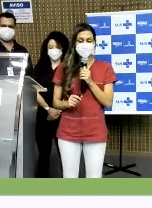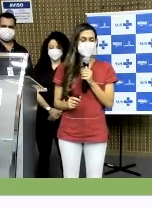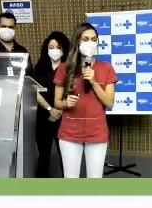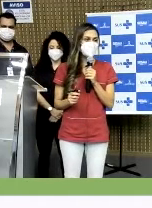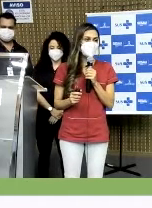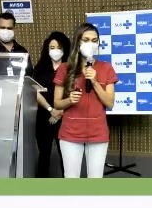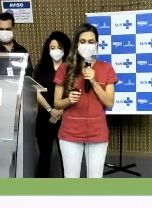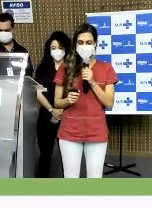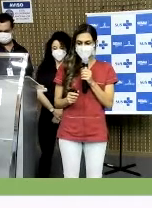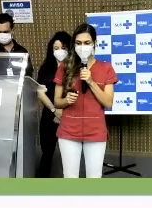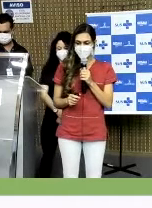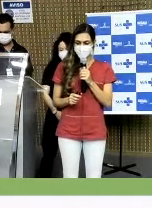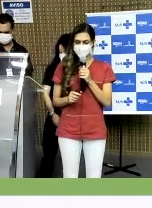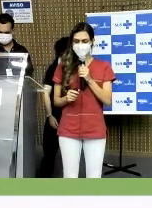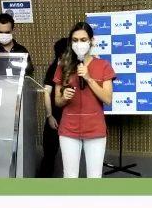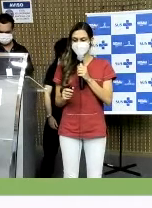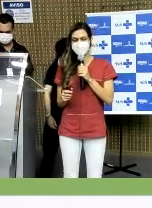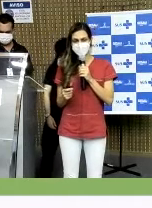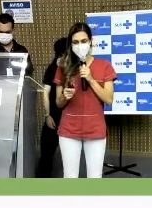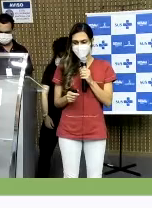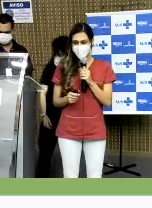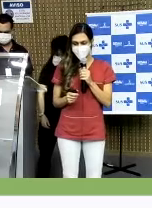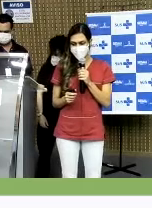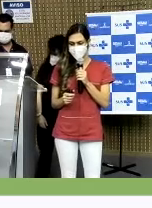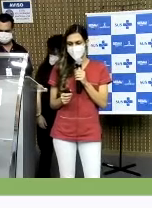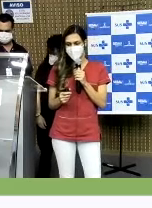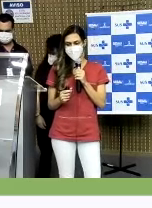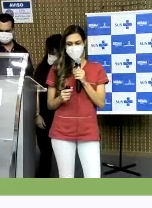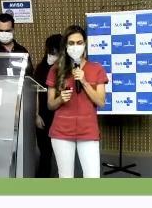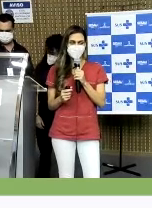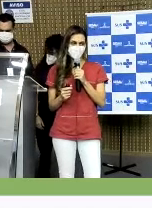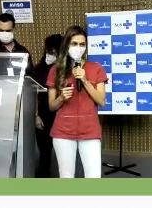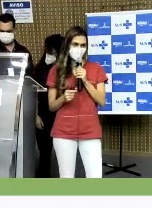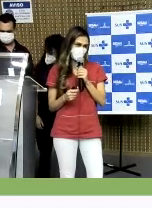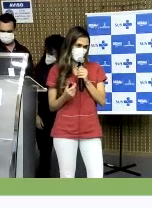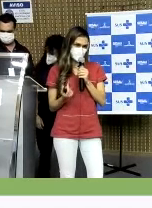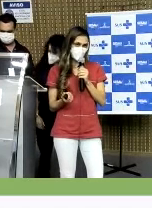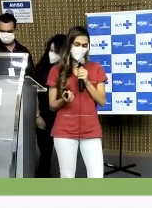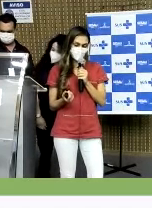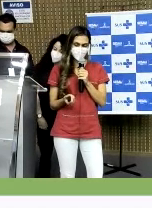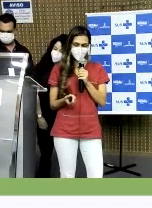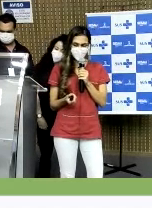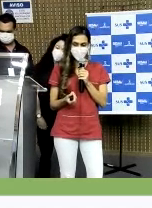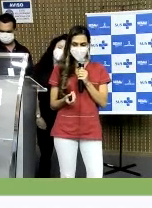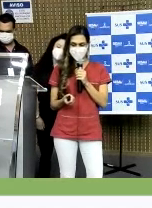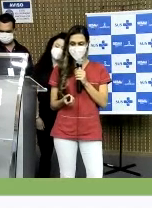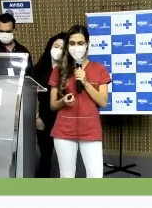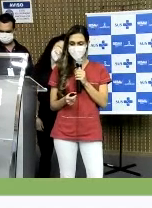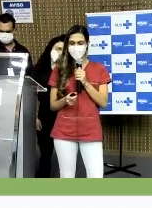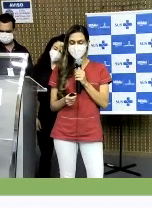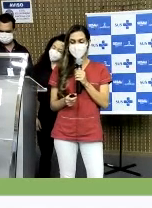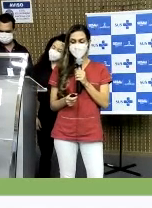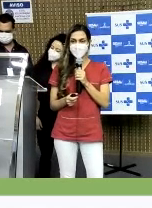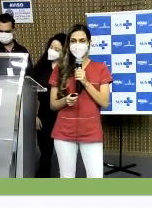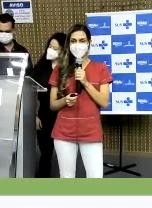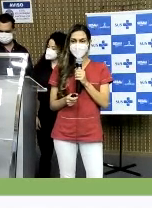Com relação ao atendimento em domicílio, as nossas metas estão bem baixas ainda, né? No ano de 2020 e permanecendo em 2021, apesar da